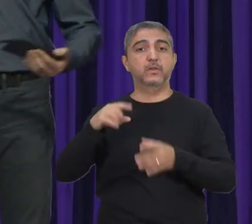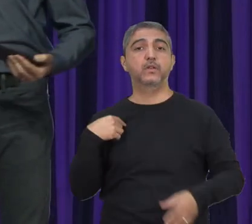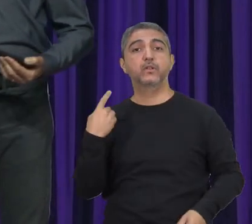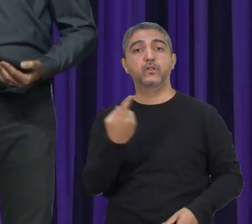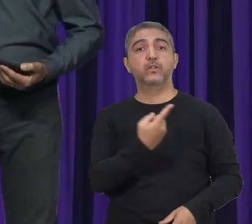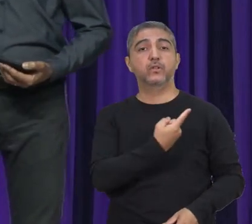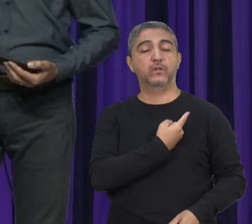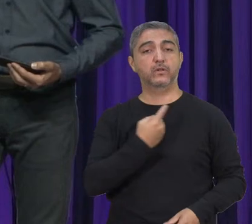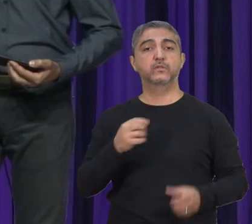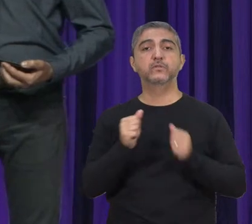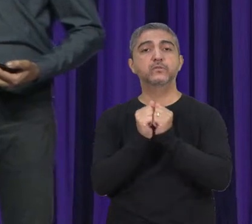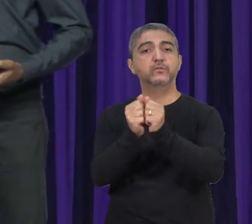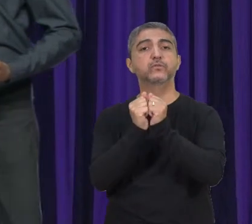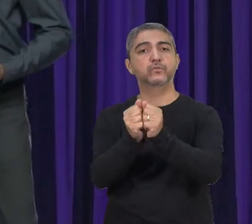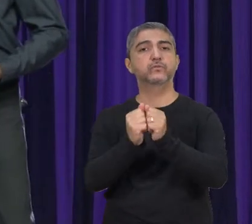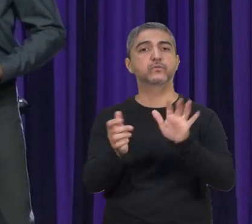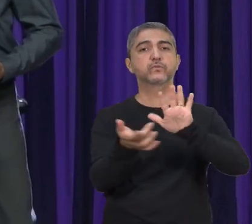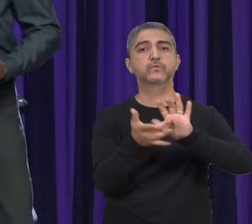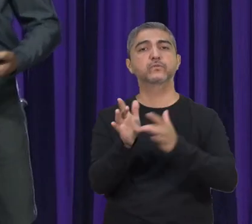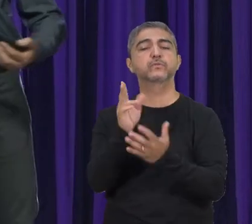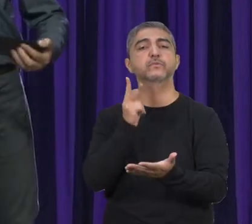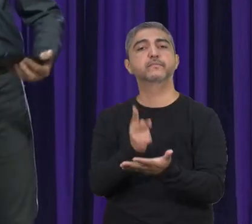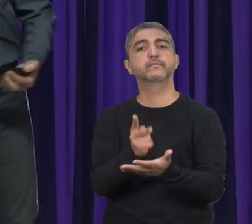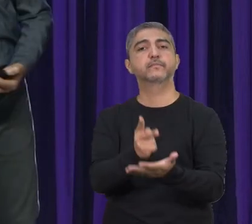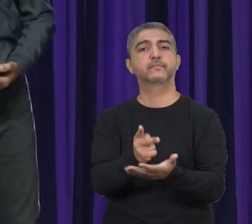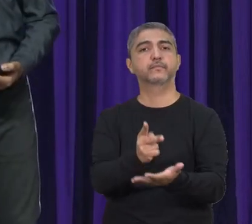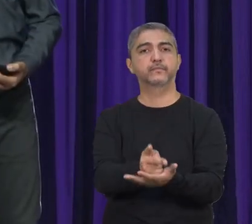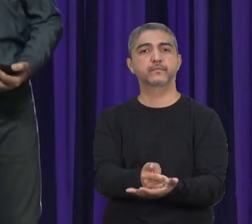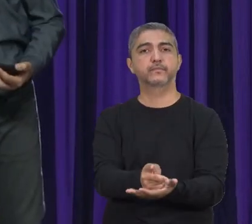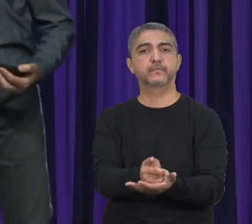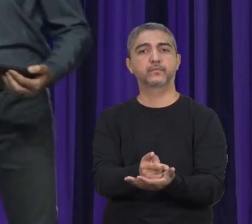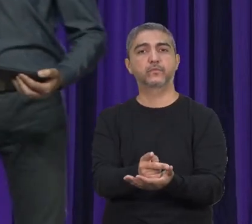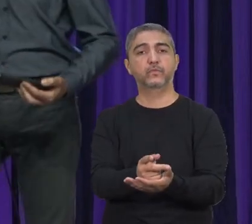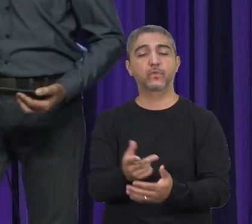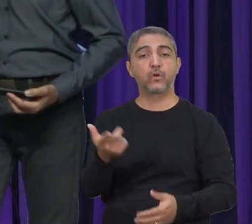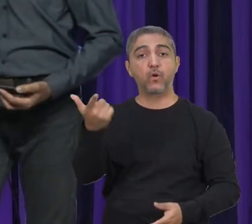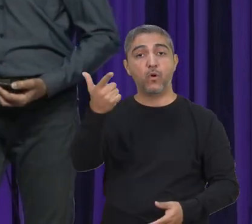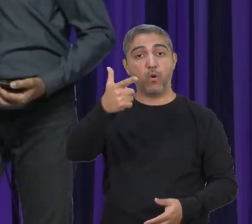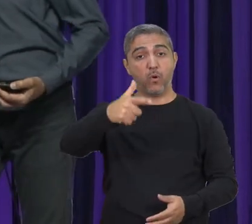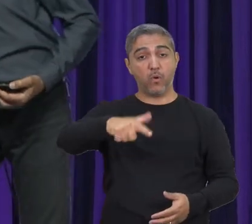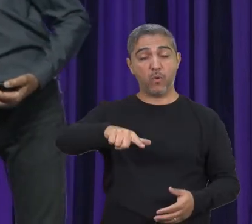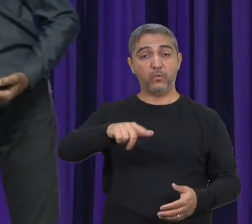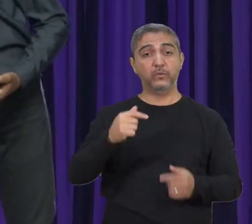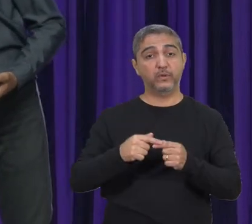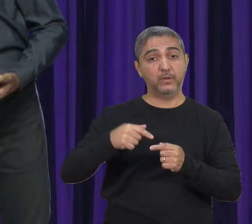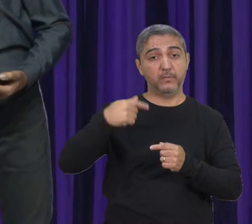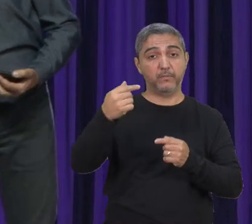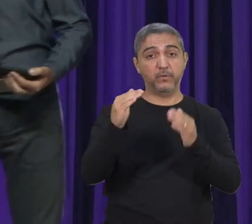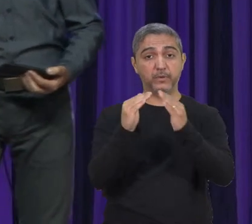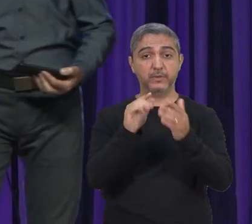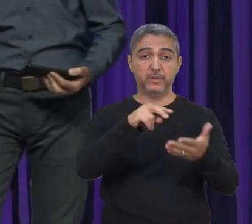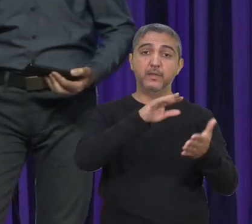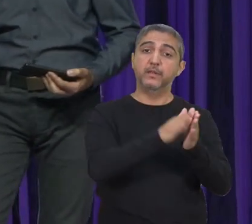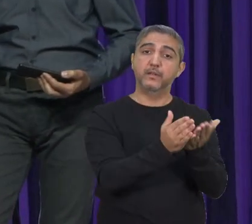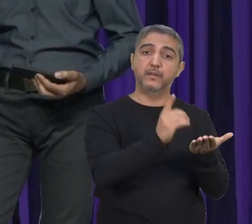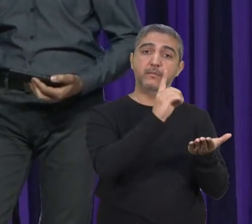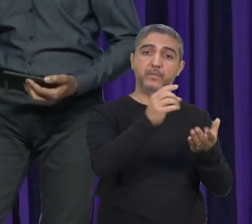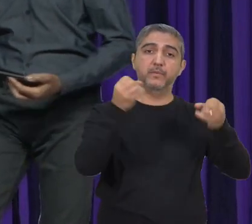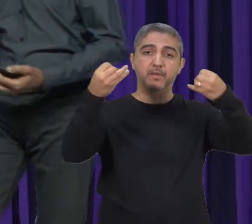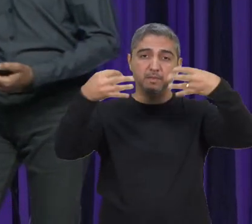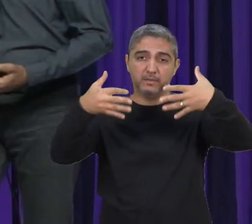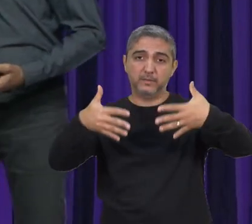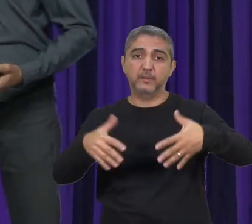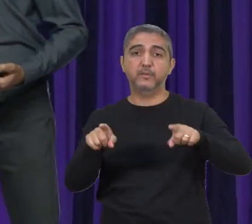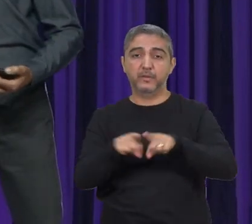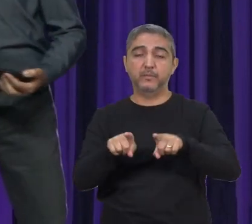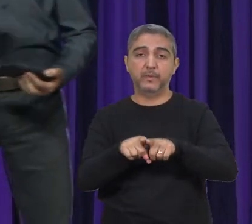somos figuradamente um templo. Jesus é a pedra angular, é a pedra principal do alicerce, e